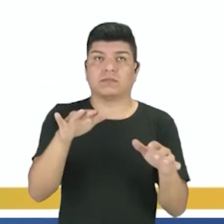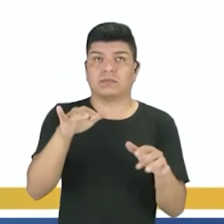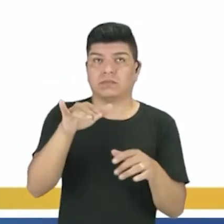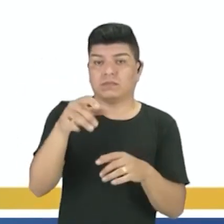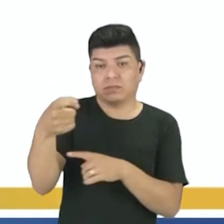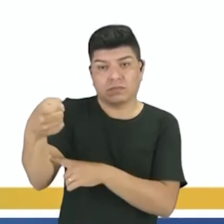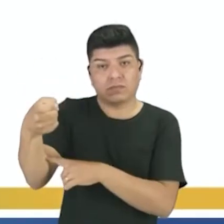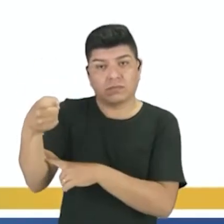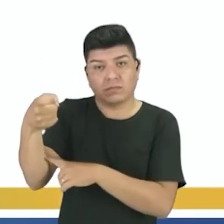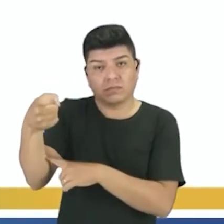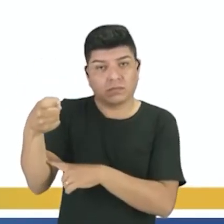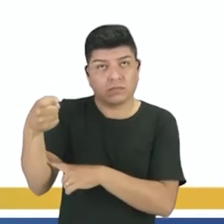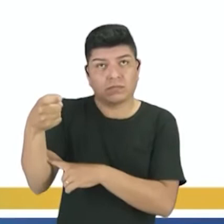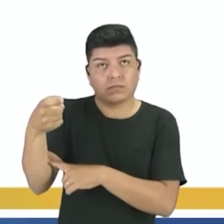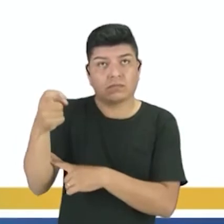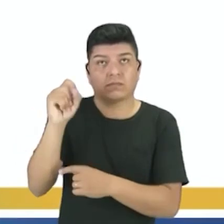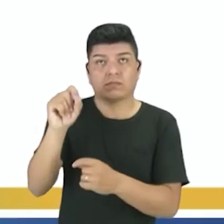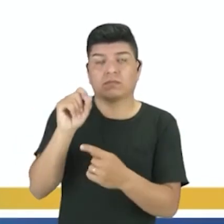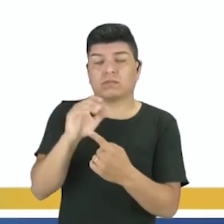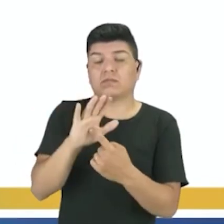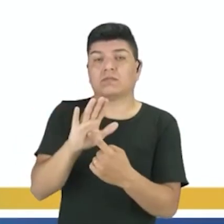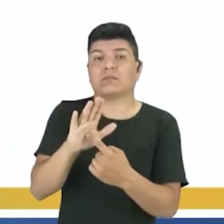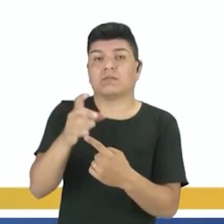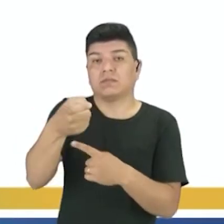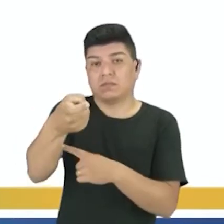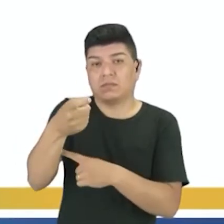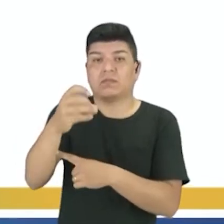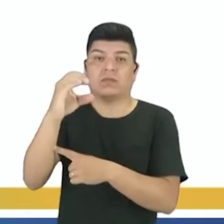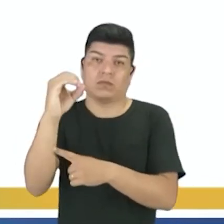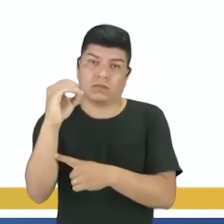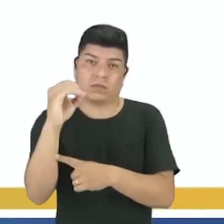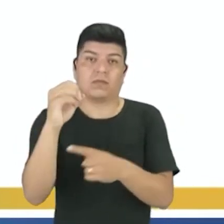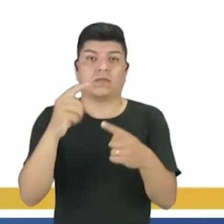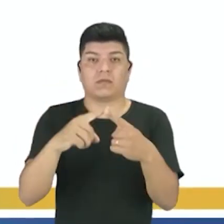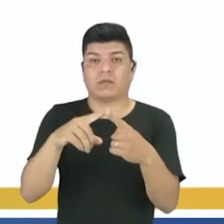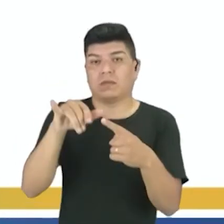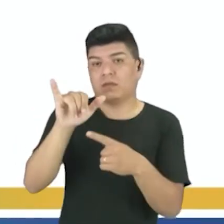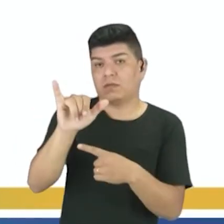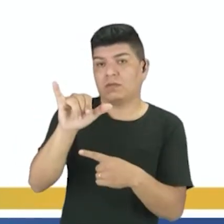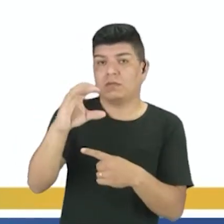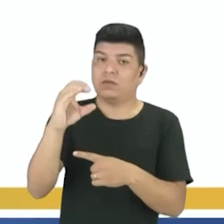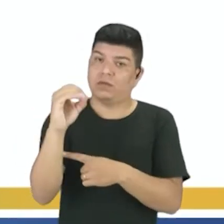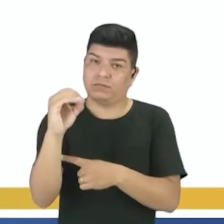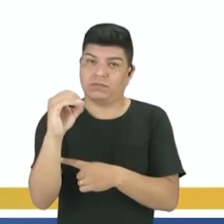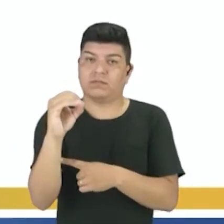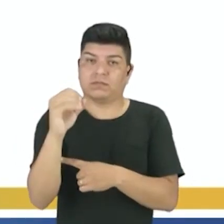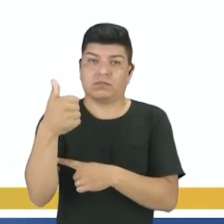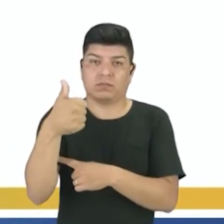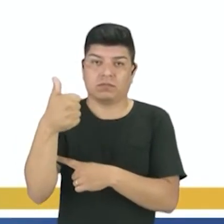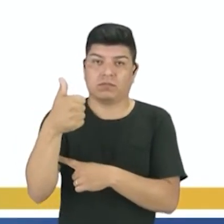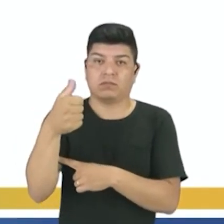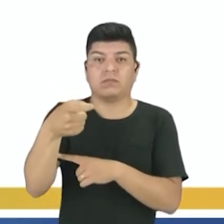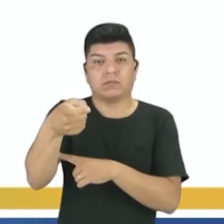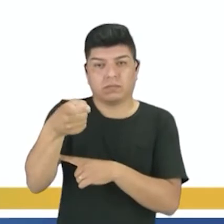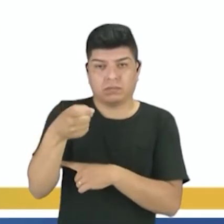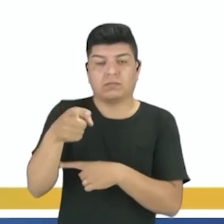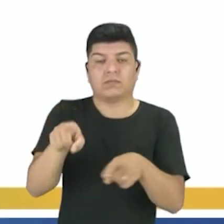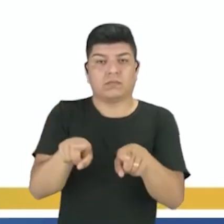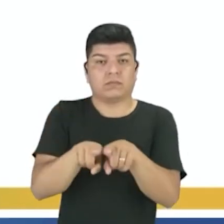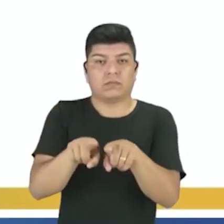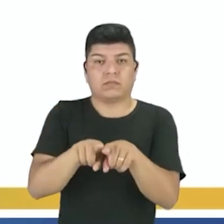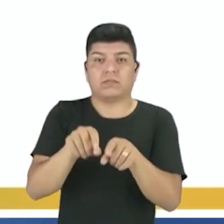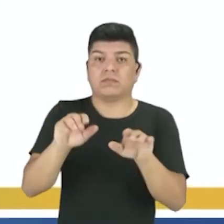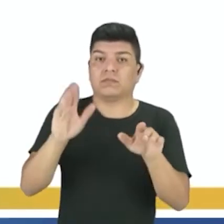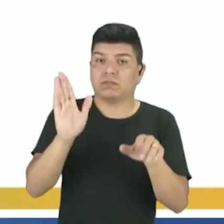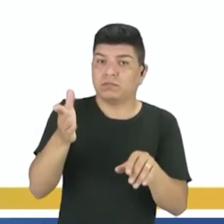eixo x são identificados na forma x0, porque a coordenada y é 0, né, e a primeira coordenada é x. Já